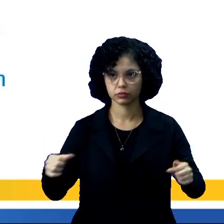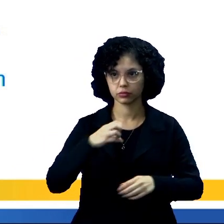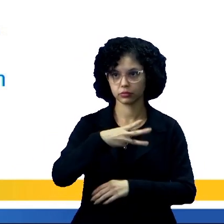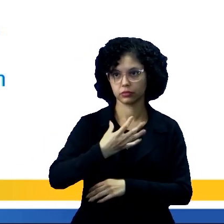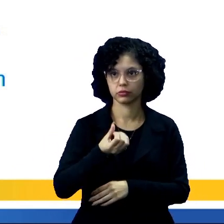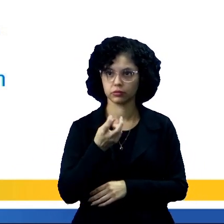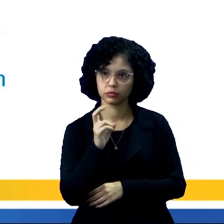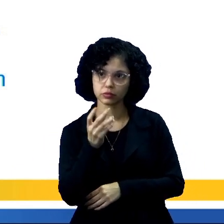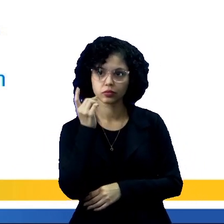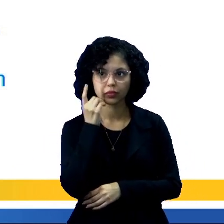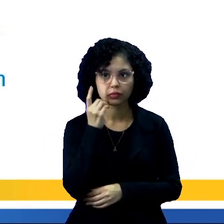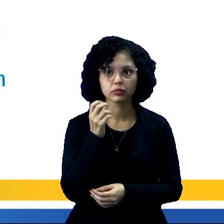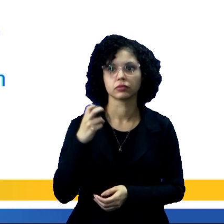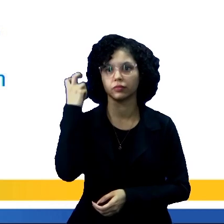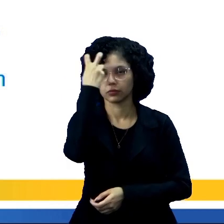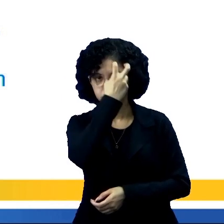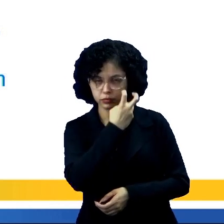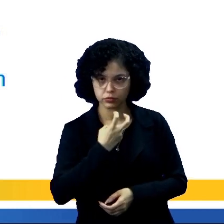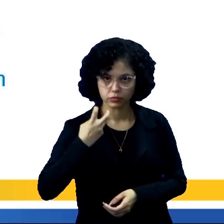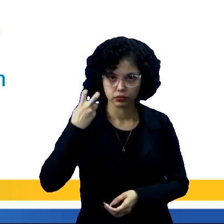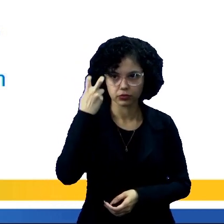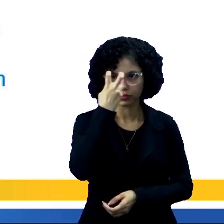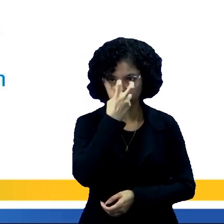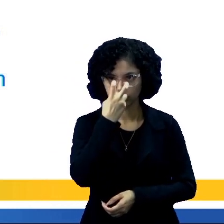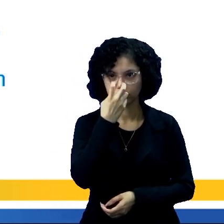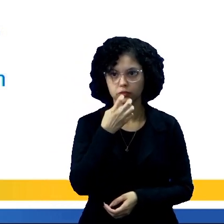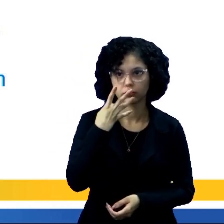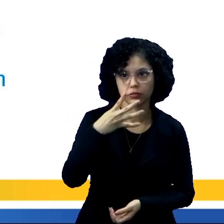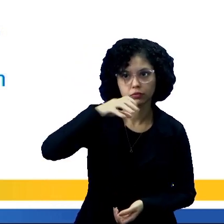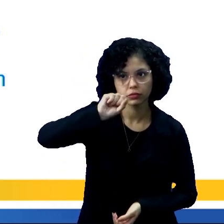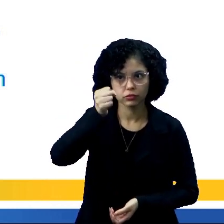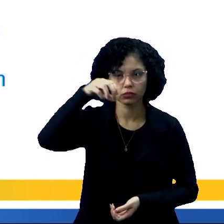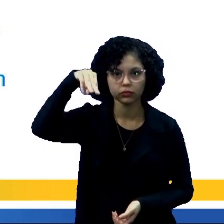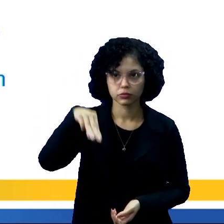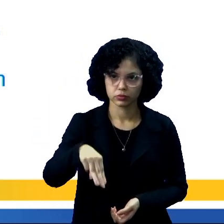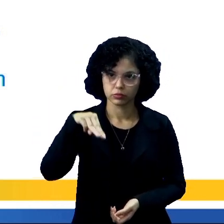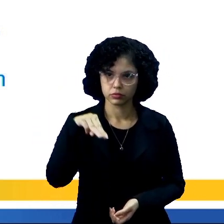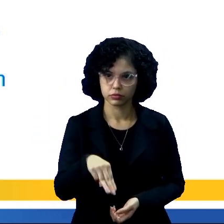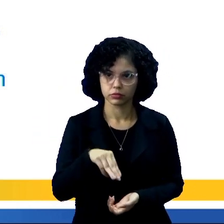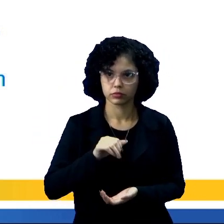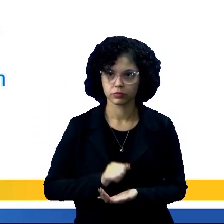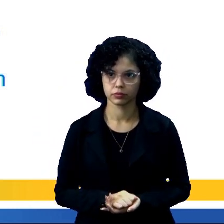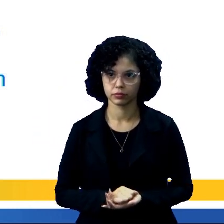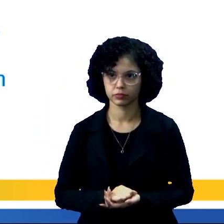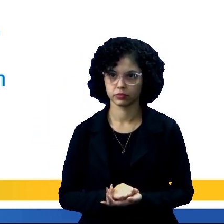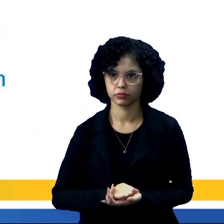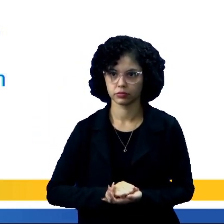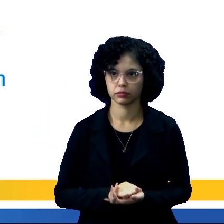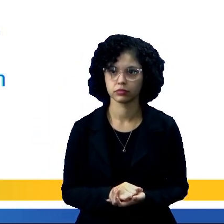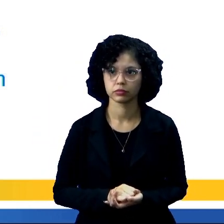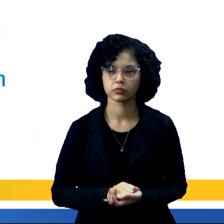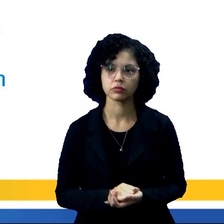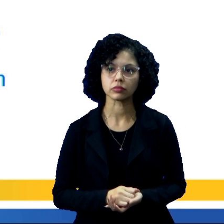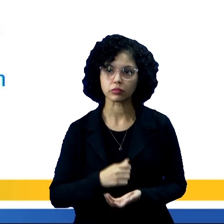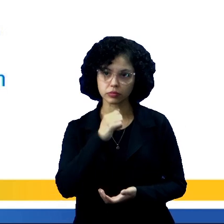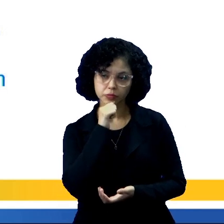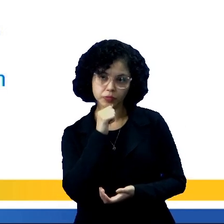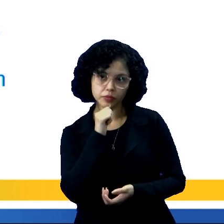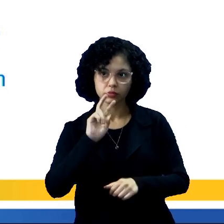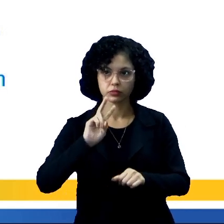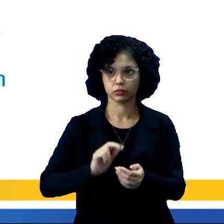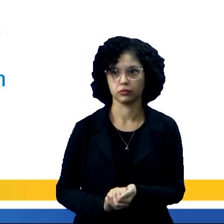é de 365 dias. 5 horas e 48 minutos. Pelas